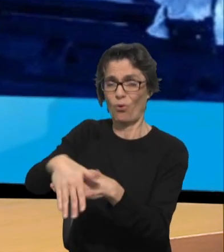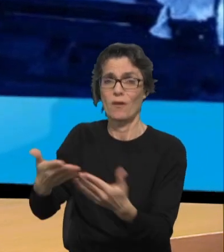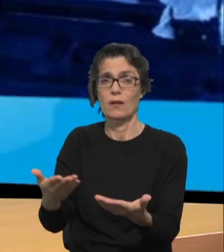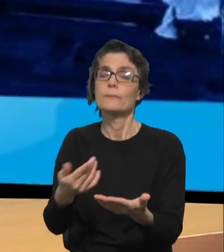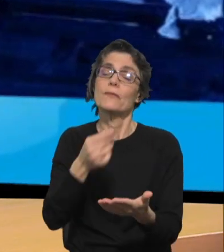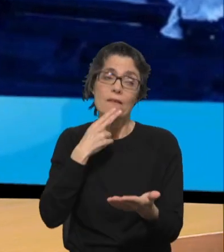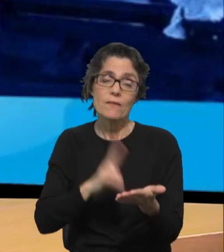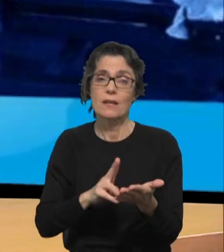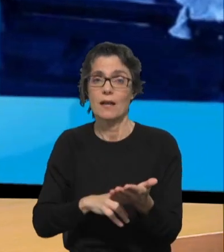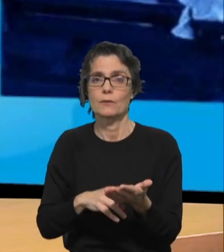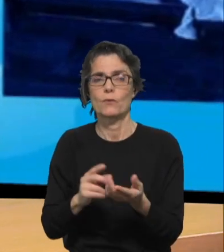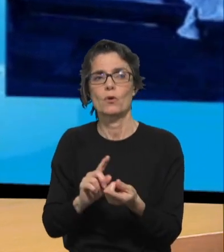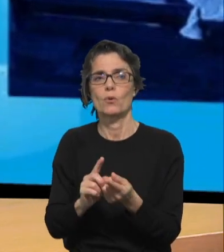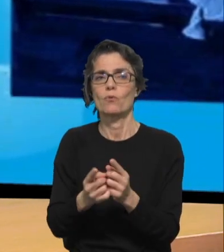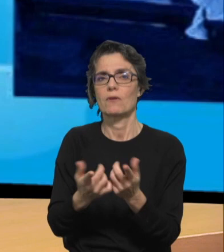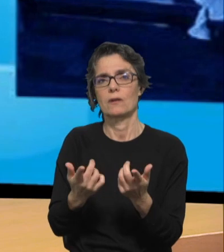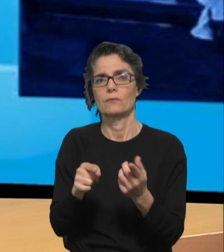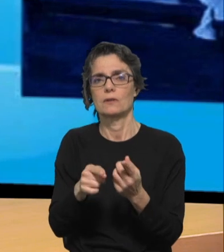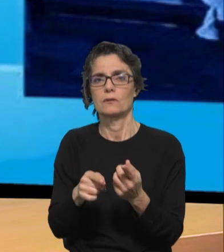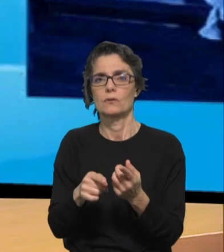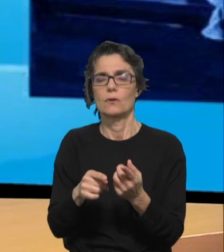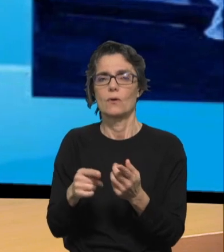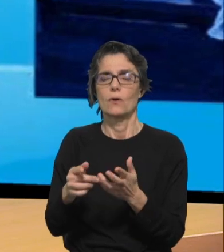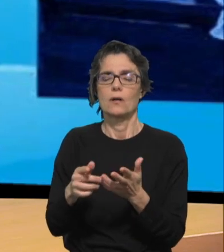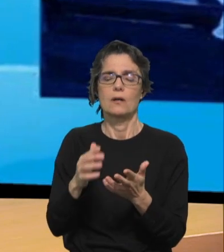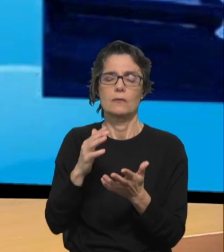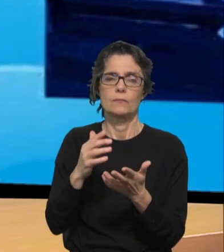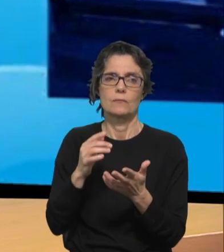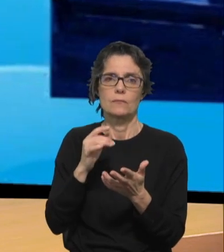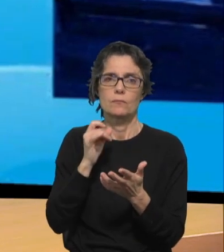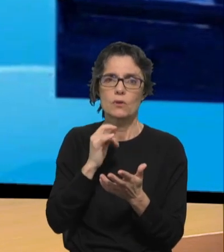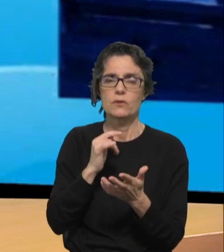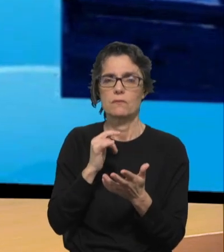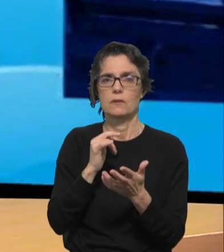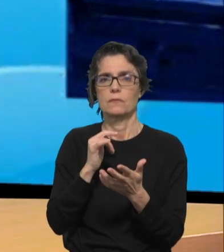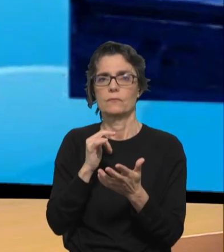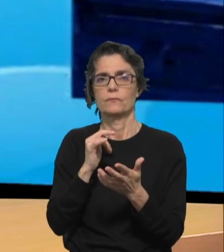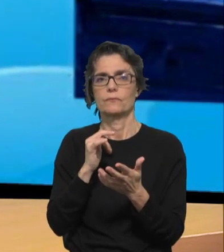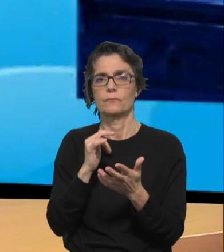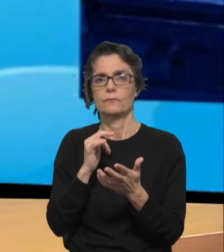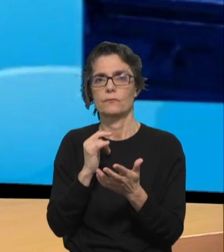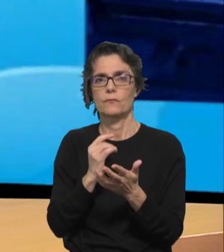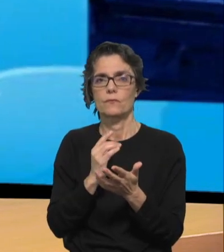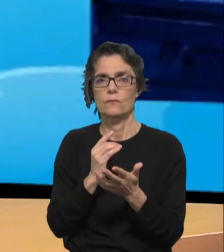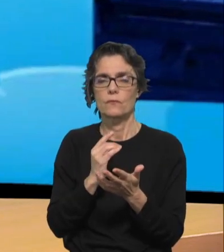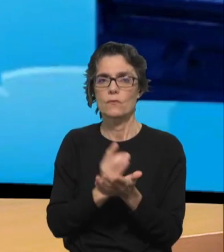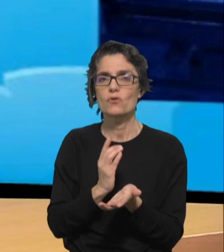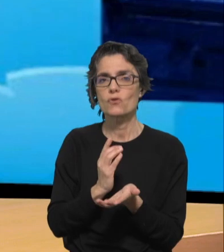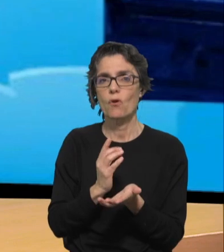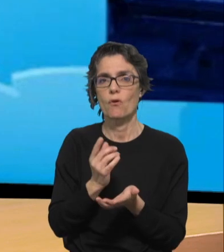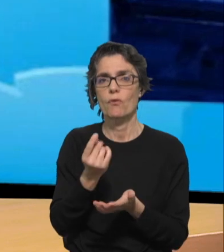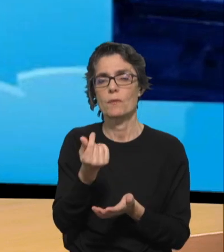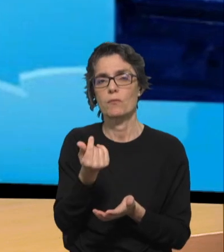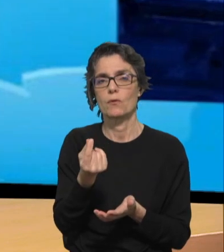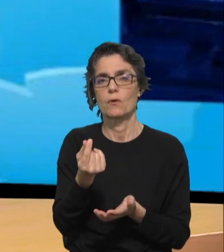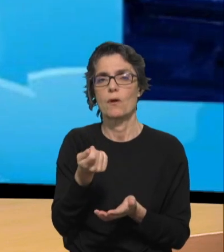a inversão do rumo não será uma inversão que resulta necessariamente de apenas simplesmente pagar mais